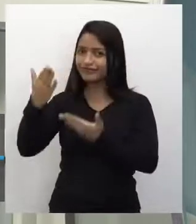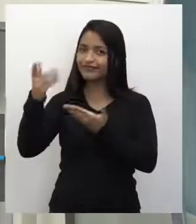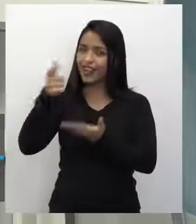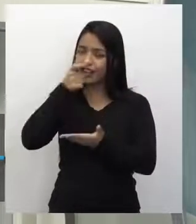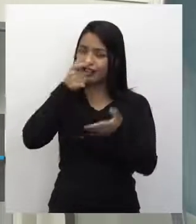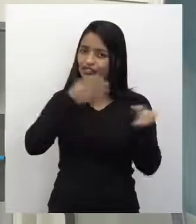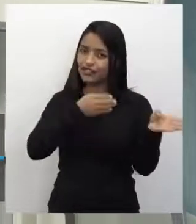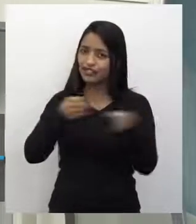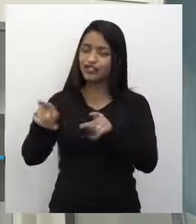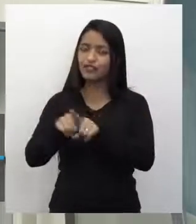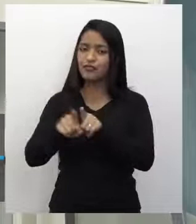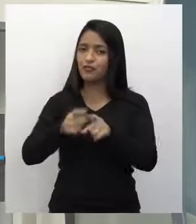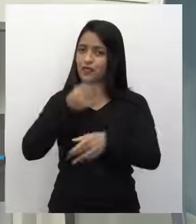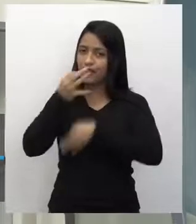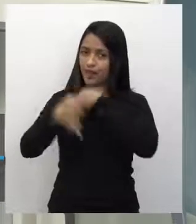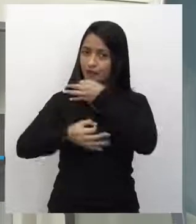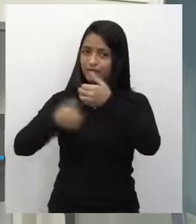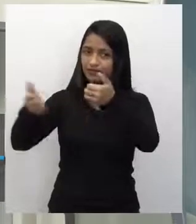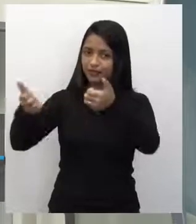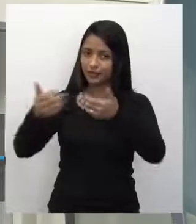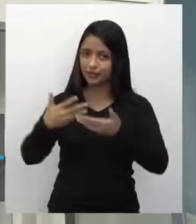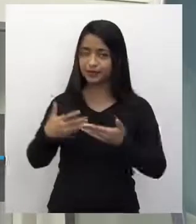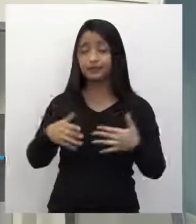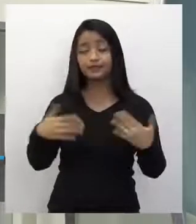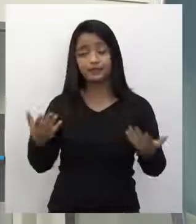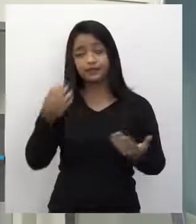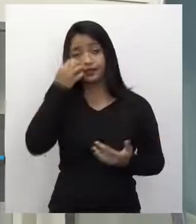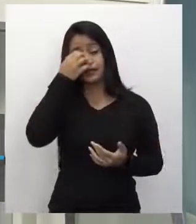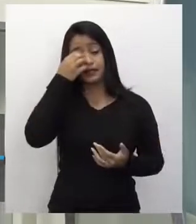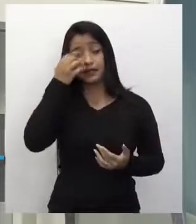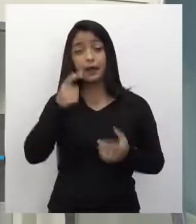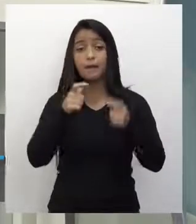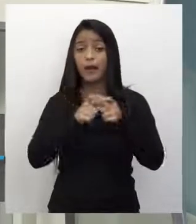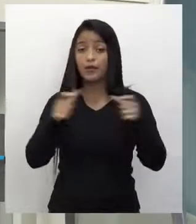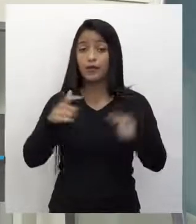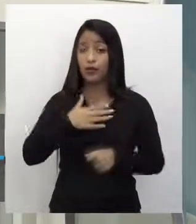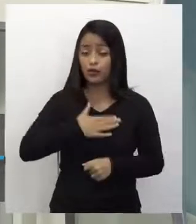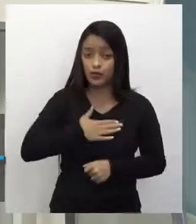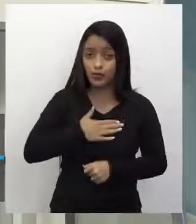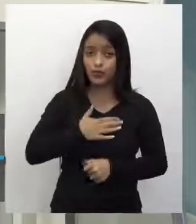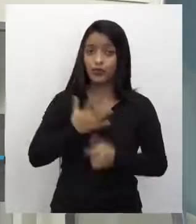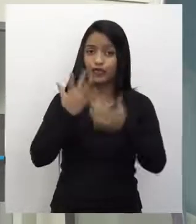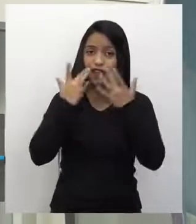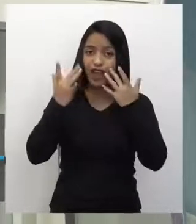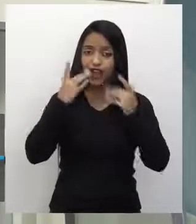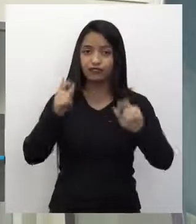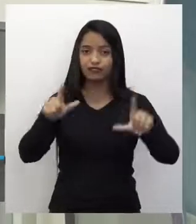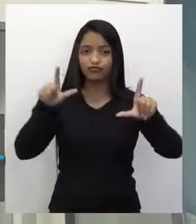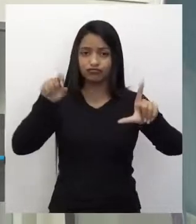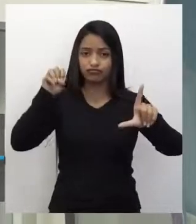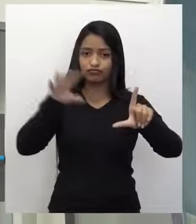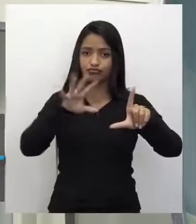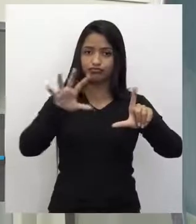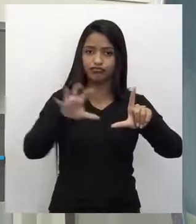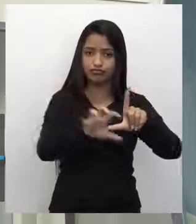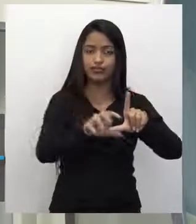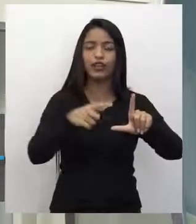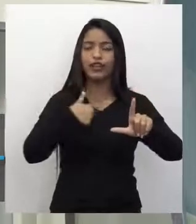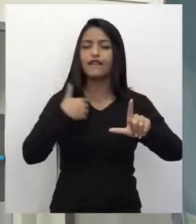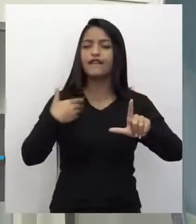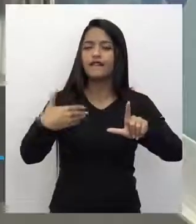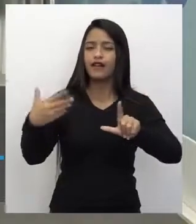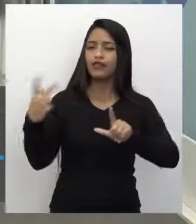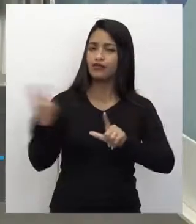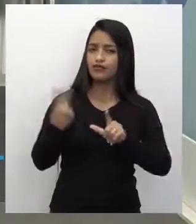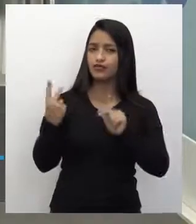maioria gostou do Teatro de Sombras, em alguma dessas nossas aulas aqui, eu vou trazer um Teatro de Sombras. Eu e a professora